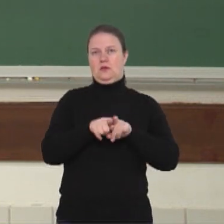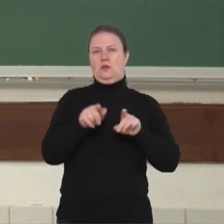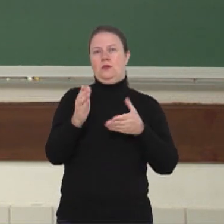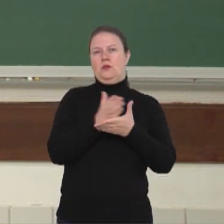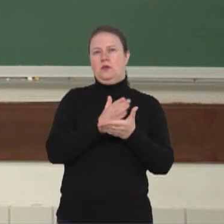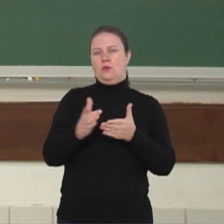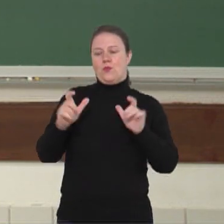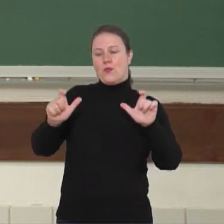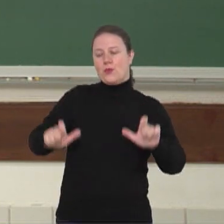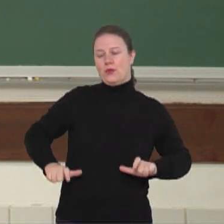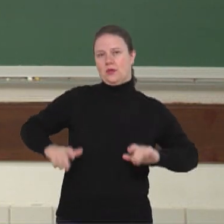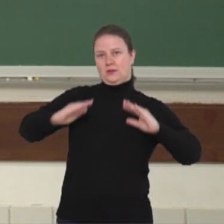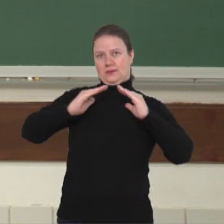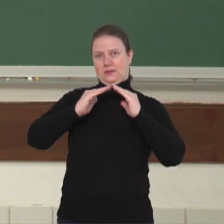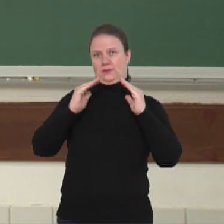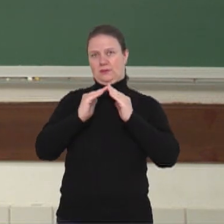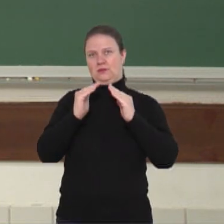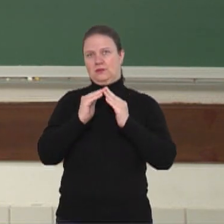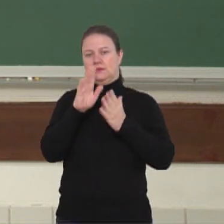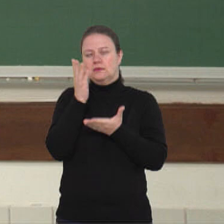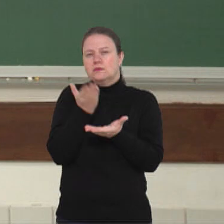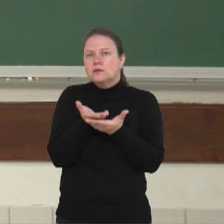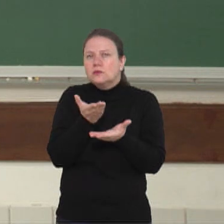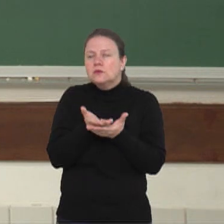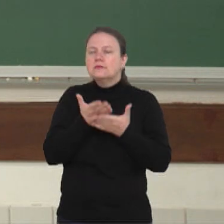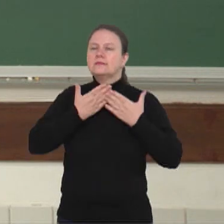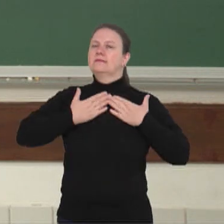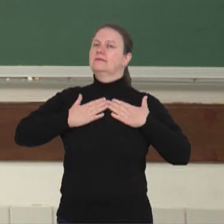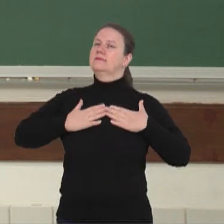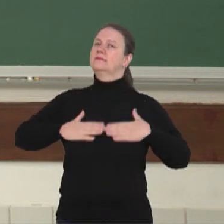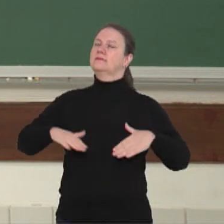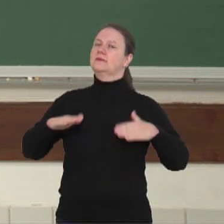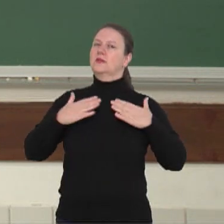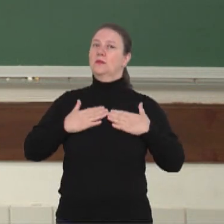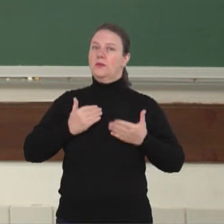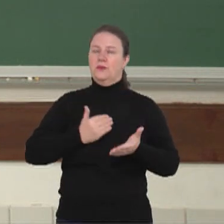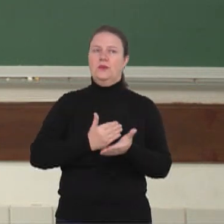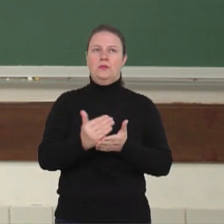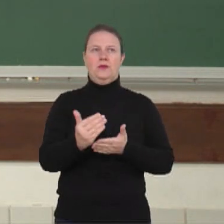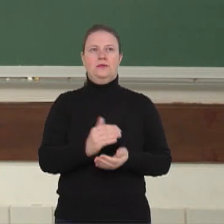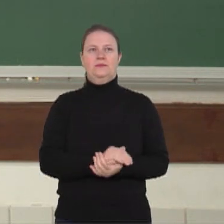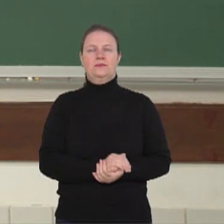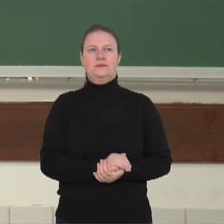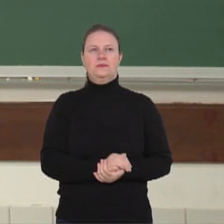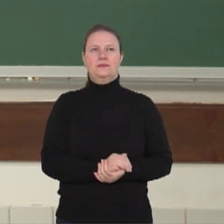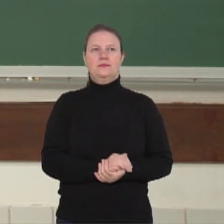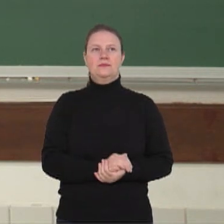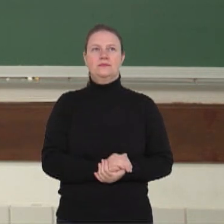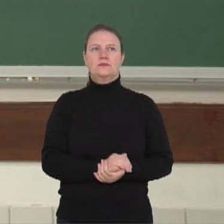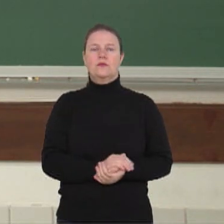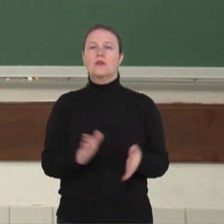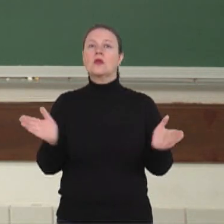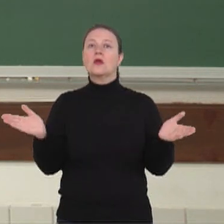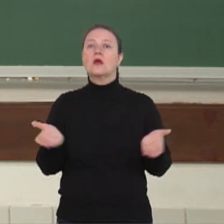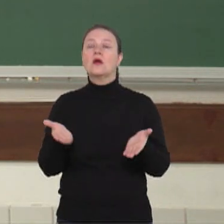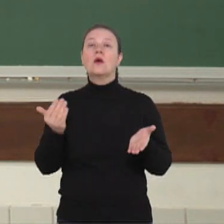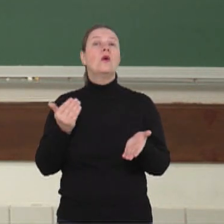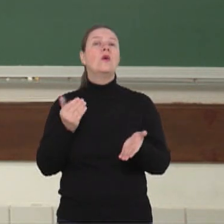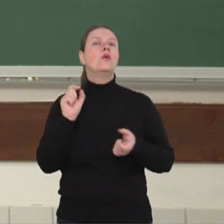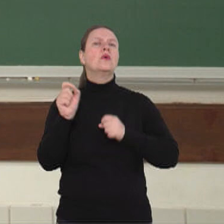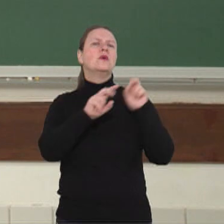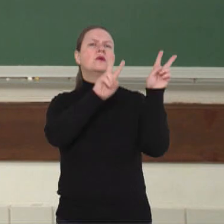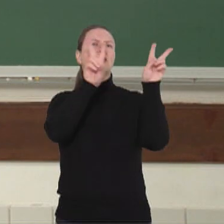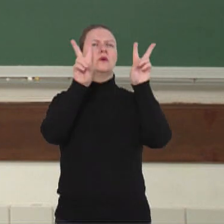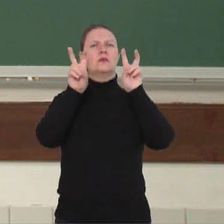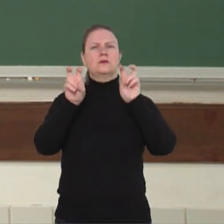um lugarzinho aí da sua casa para você poder estudar com calma, então a gente começa. Eu começo sempre